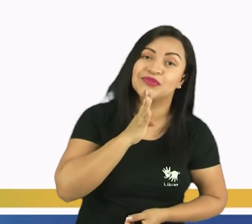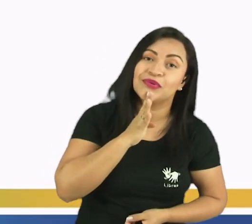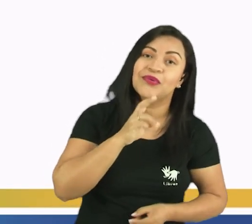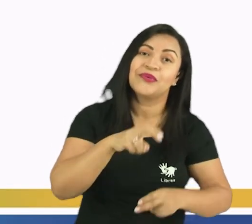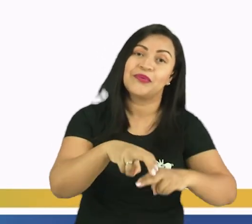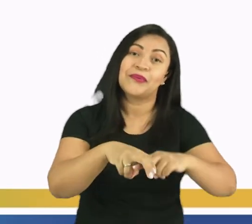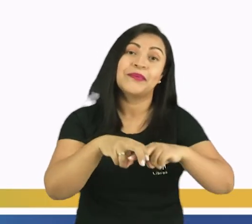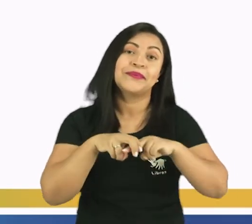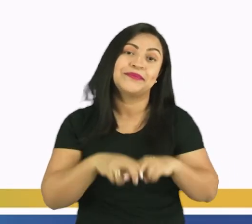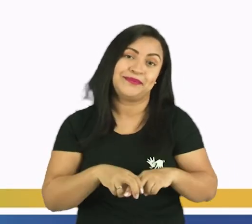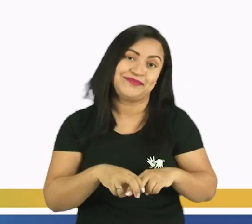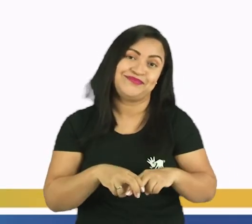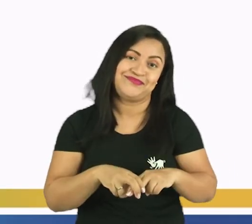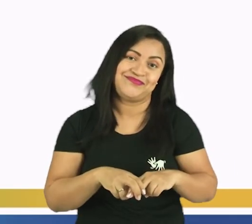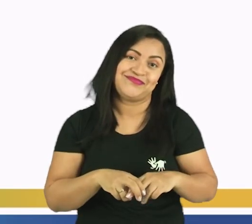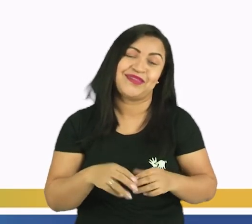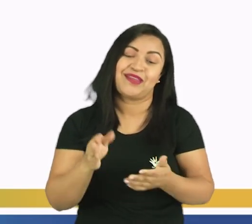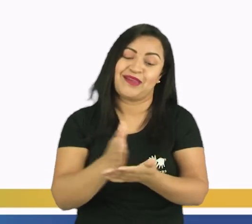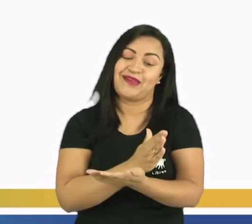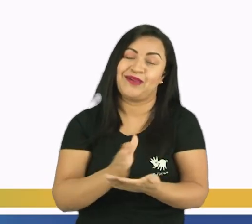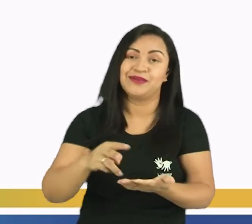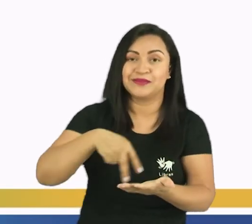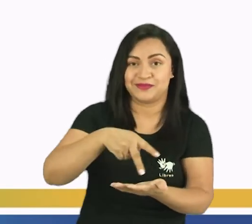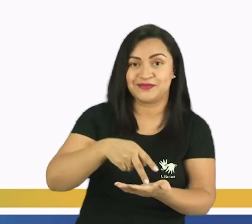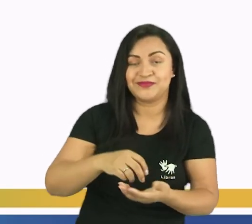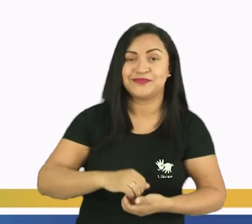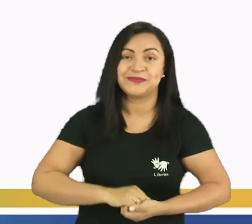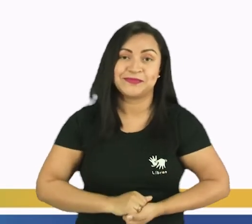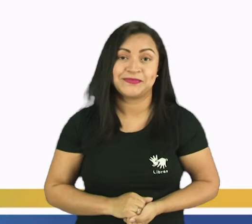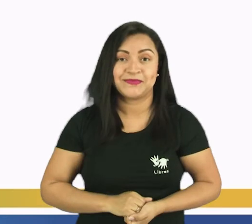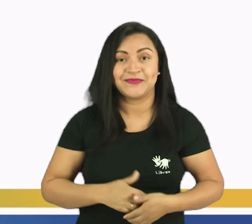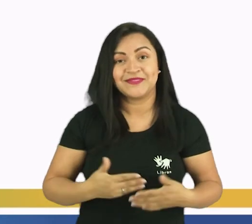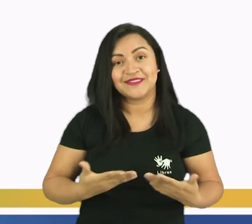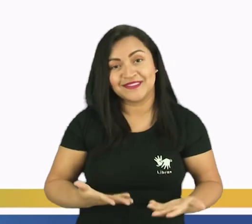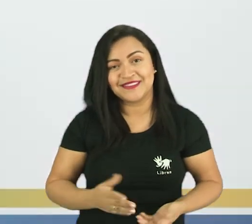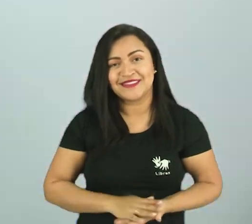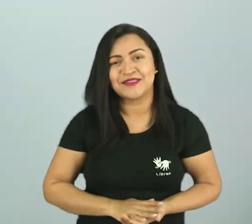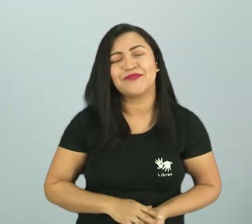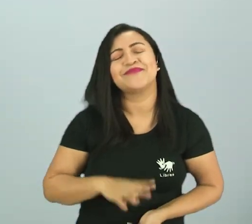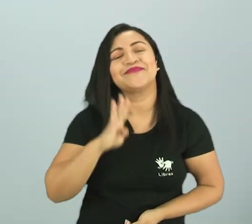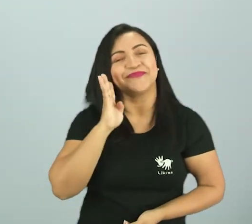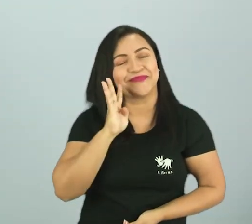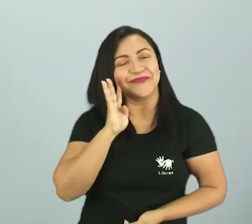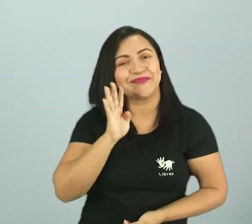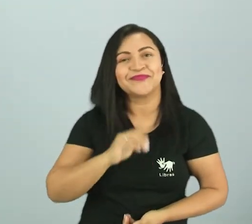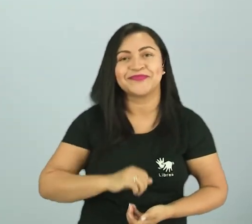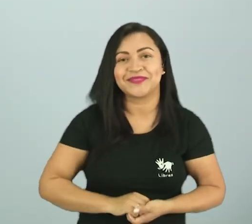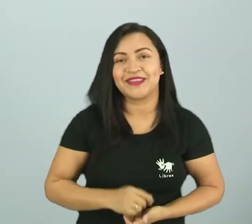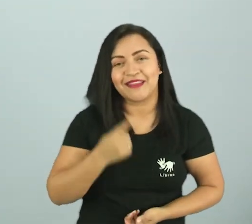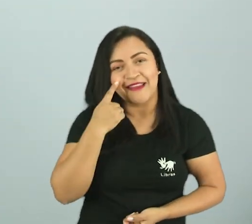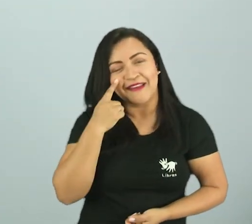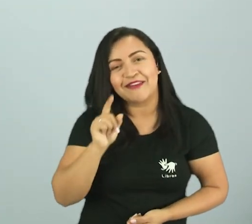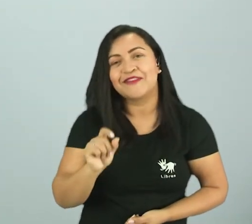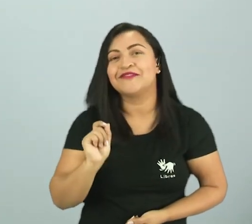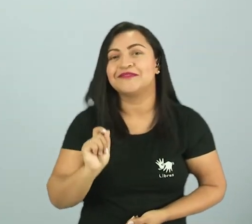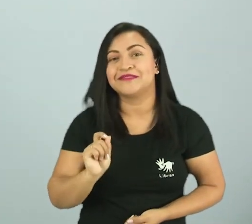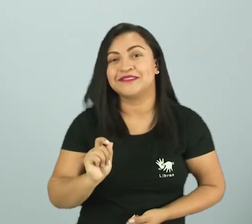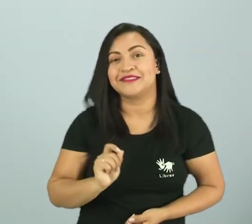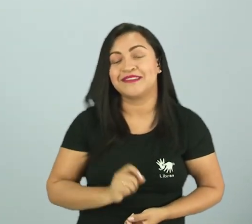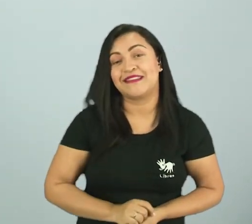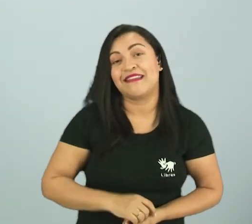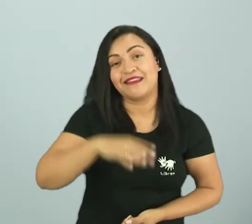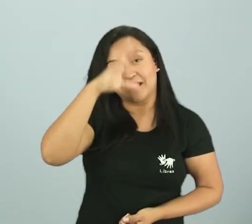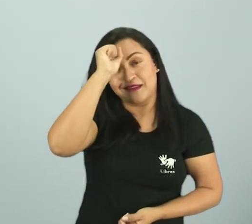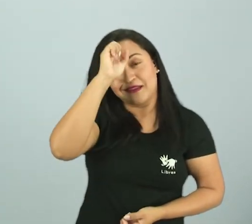novas particularidades do nosso país. Então é muito interessante, né, a gente ver isso e